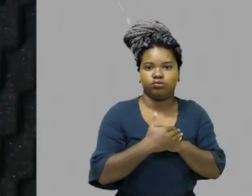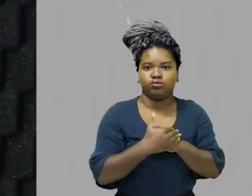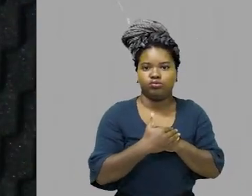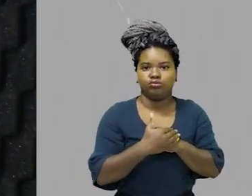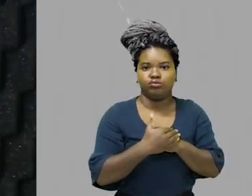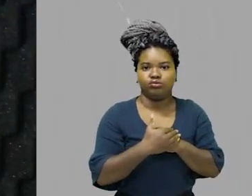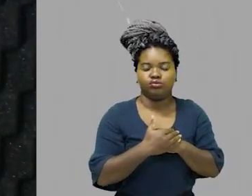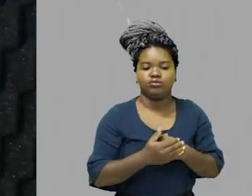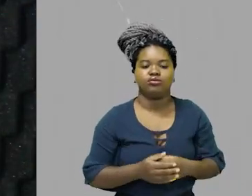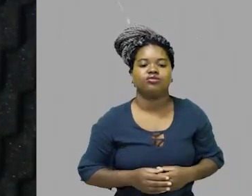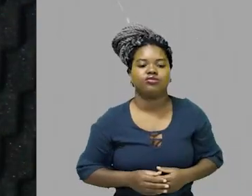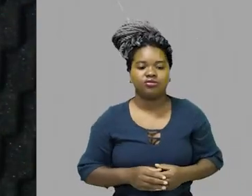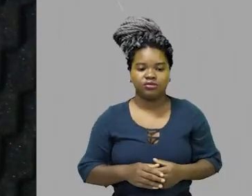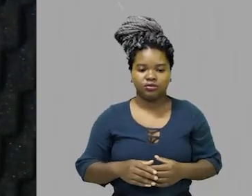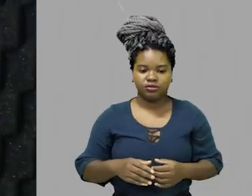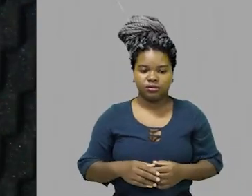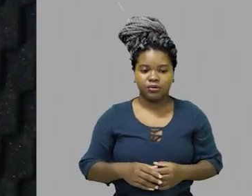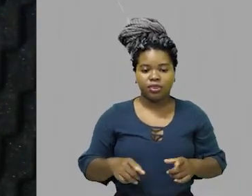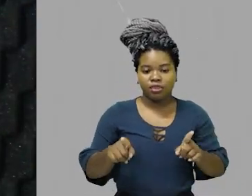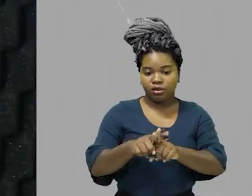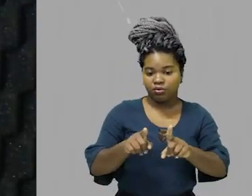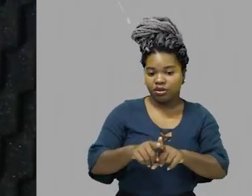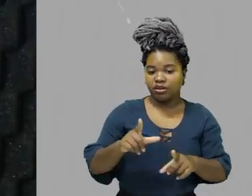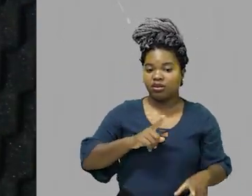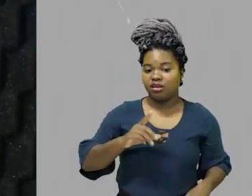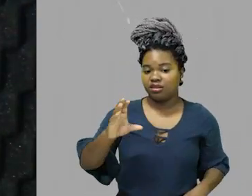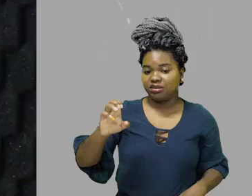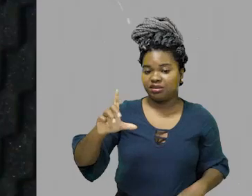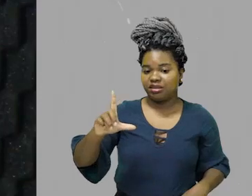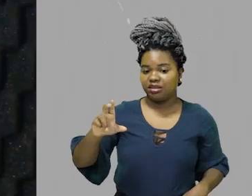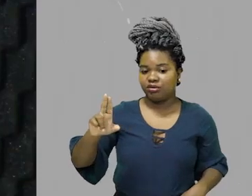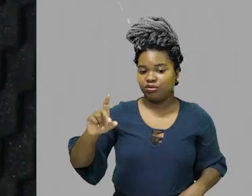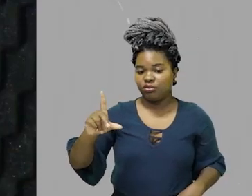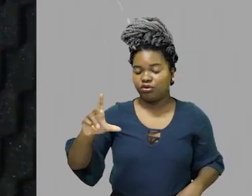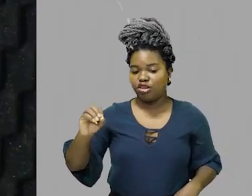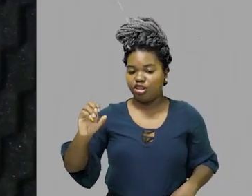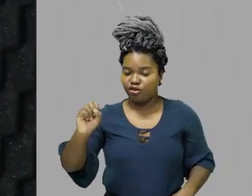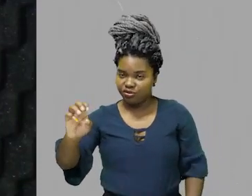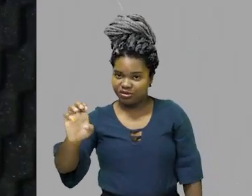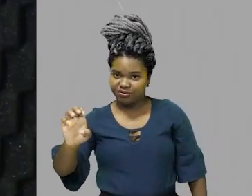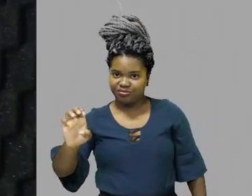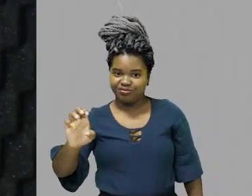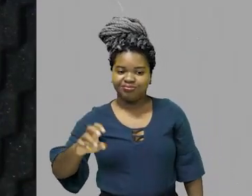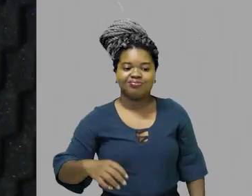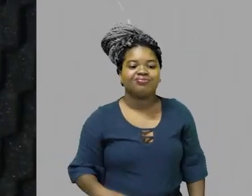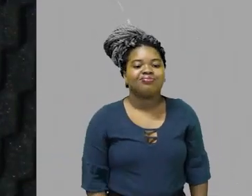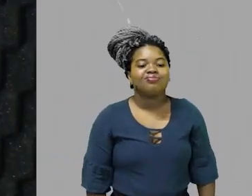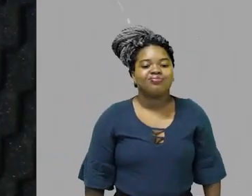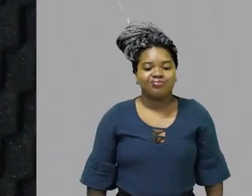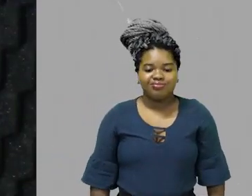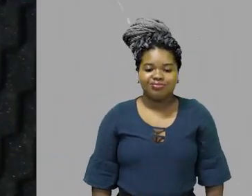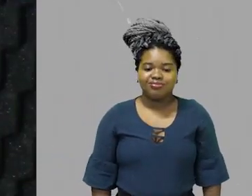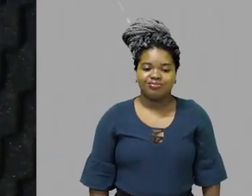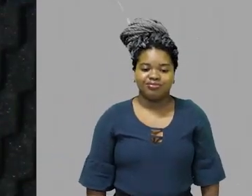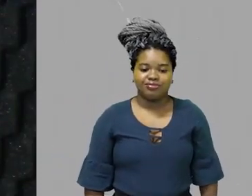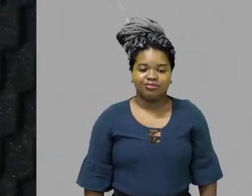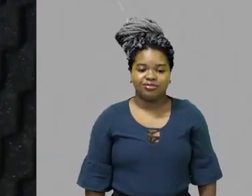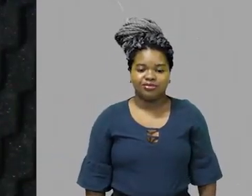celular formada de celulose. Essa característica eu já mencionei para vocês. Apresenta o